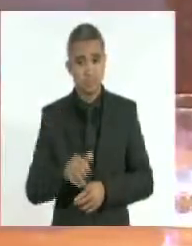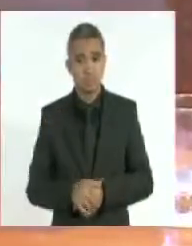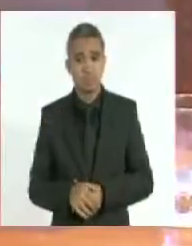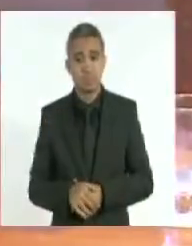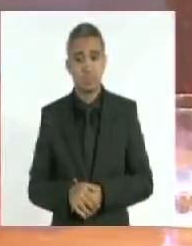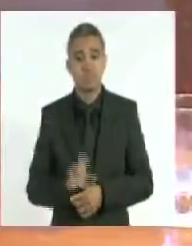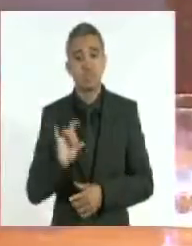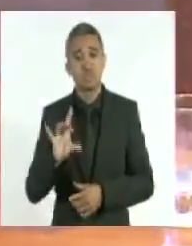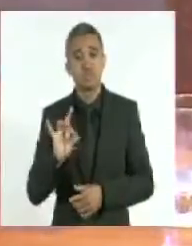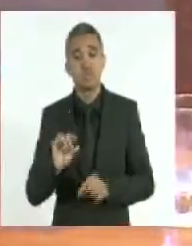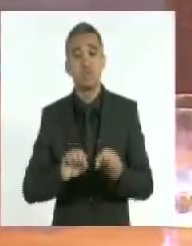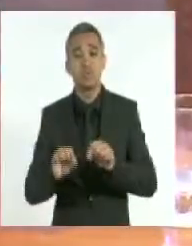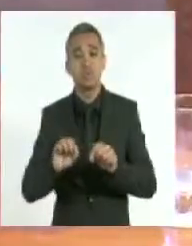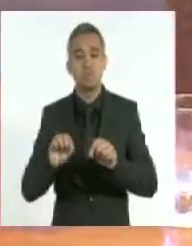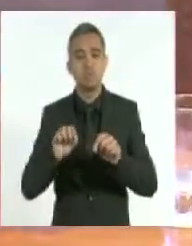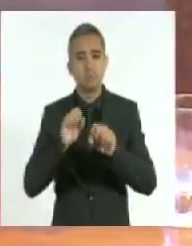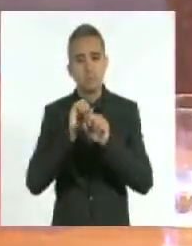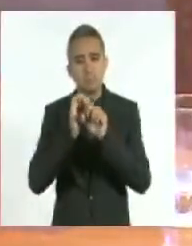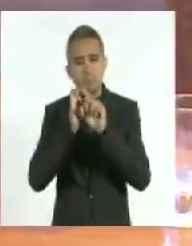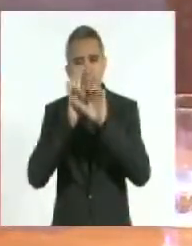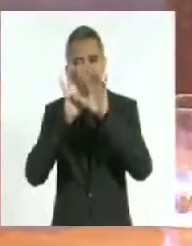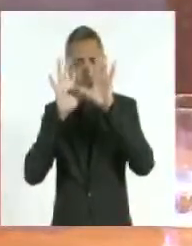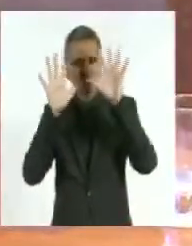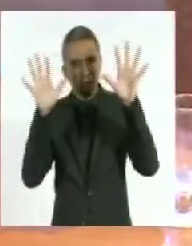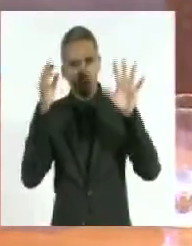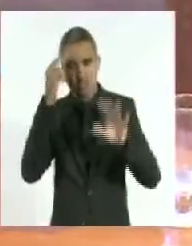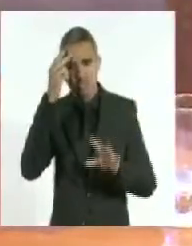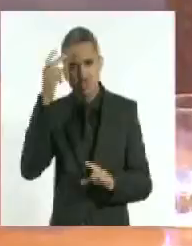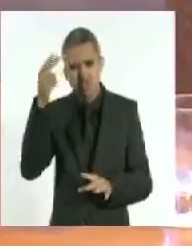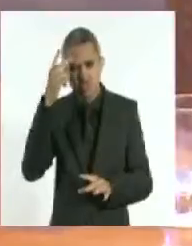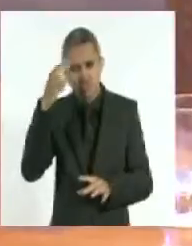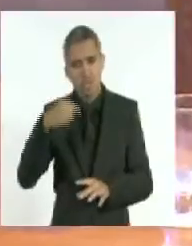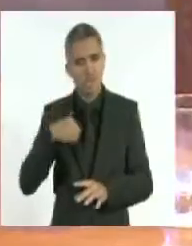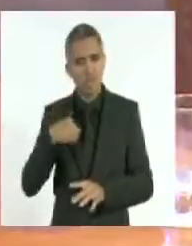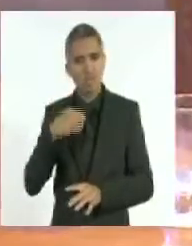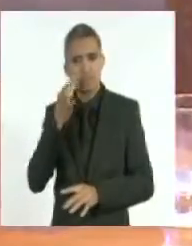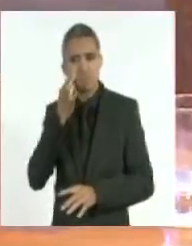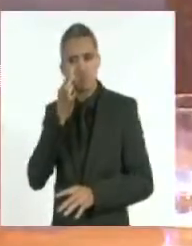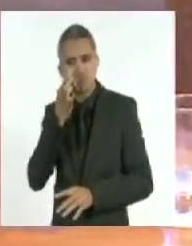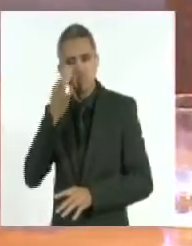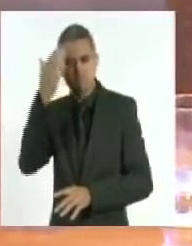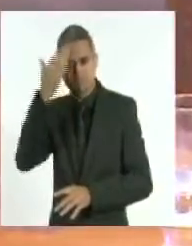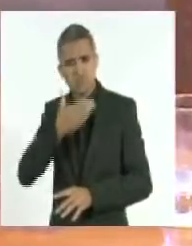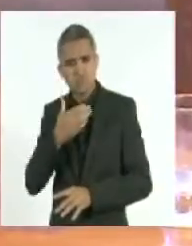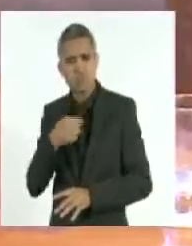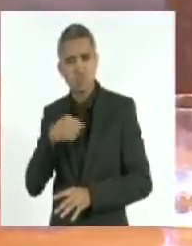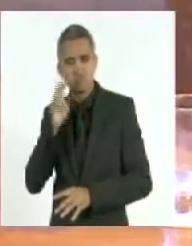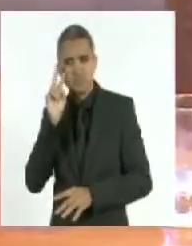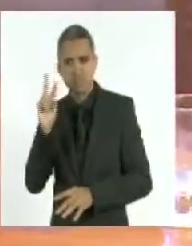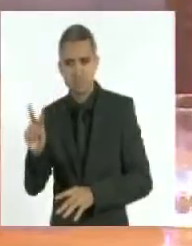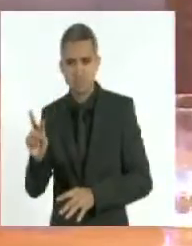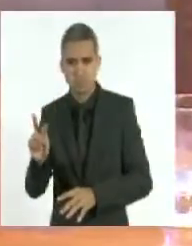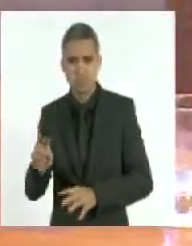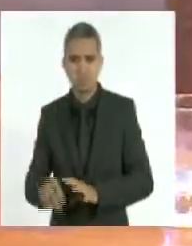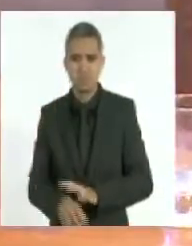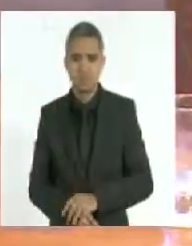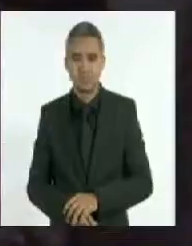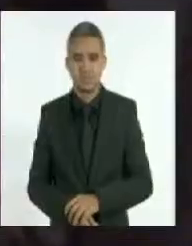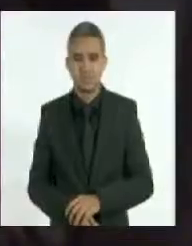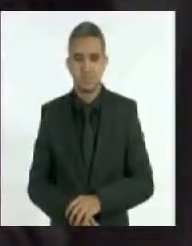apenas rememorizando, remontando uma história que eu estava lá, participei e ajudei a construir. Deputado, mais uma